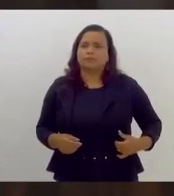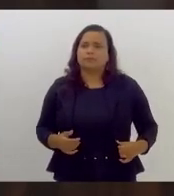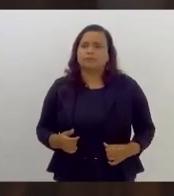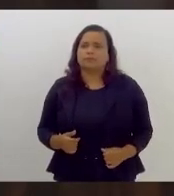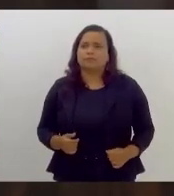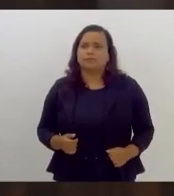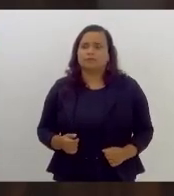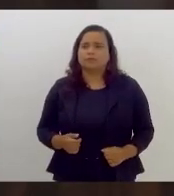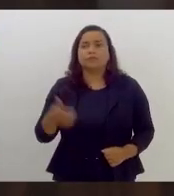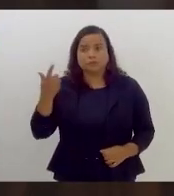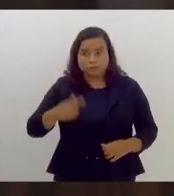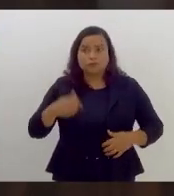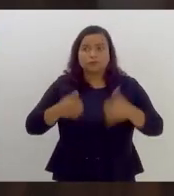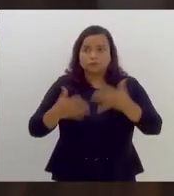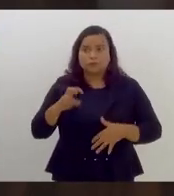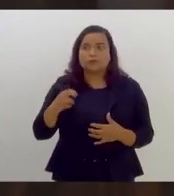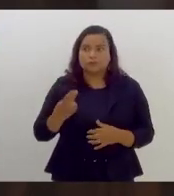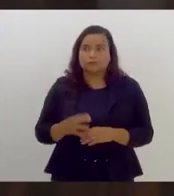Faço de novo aqui.